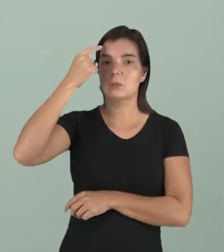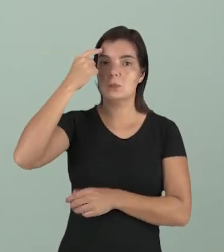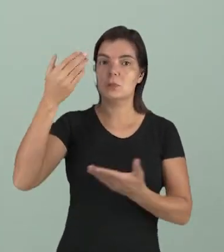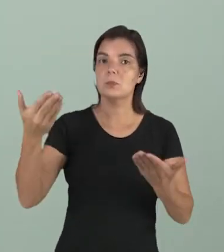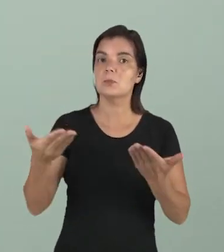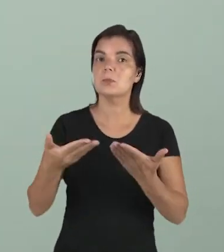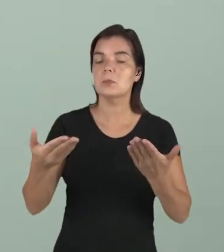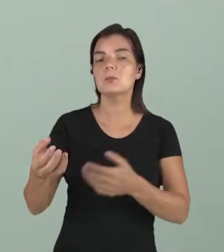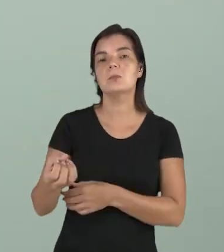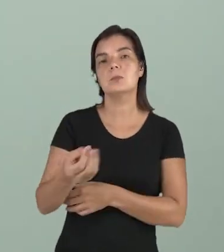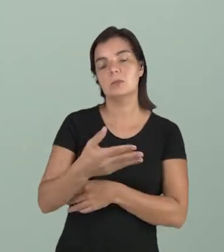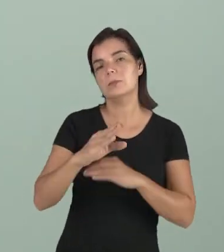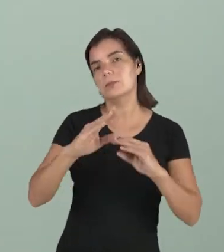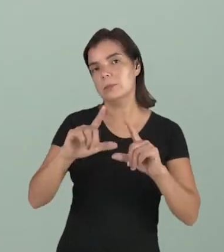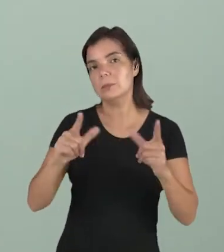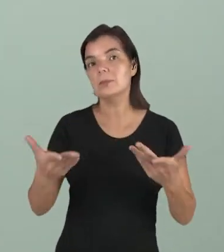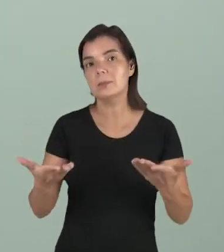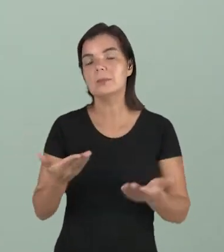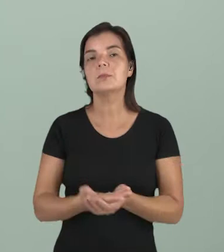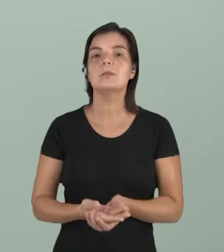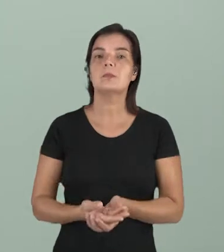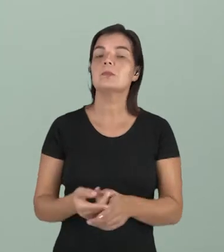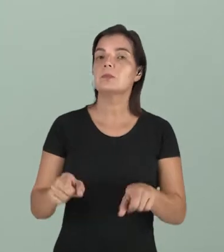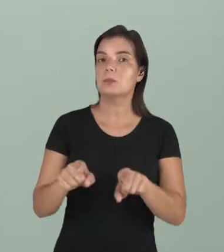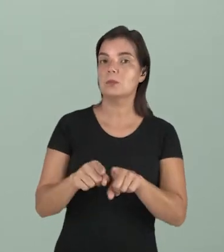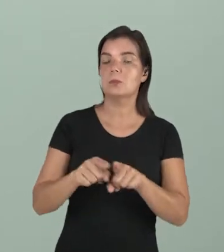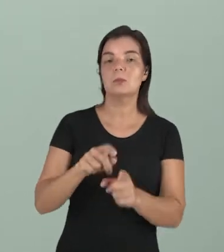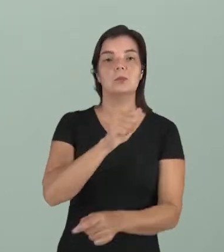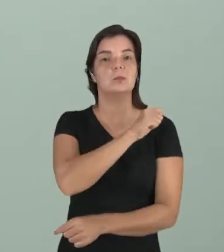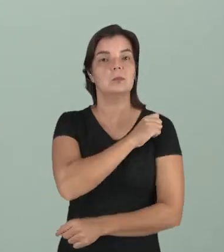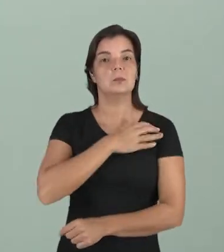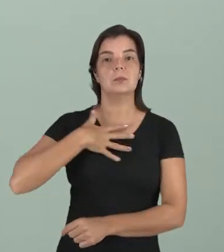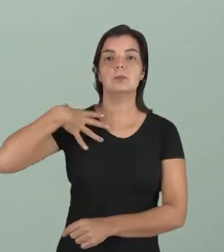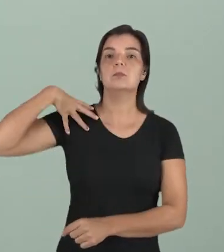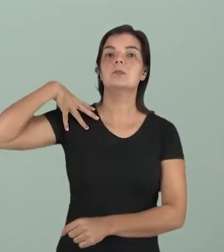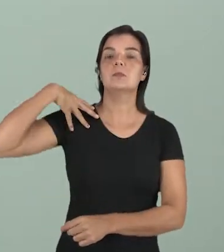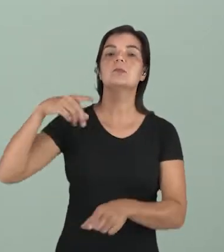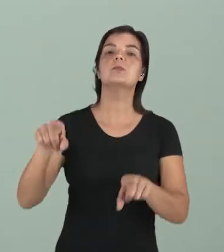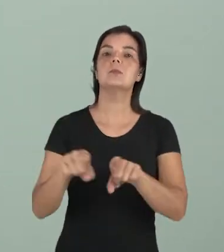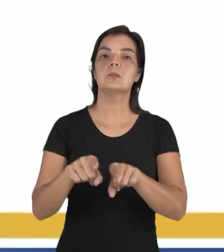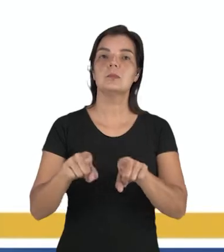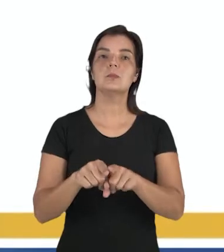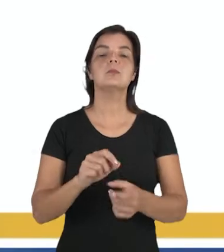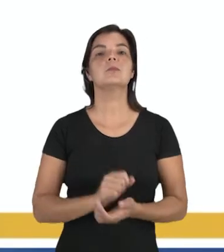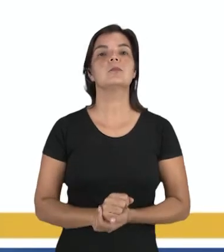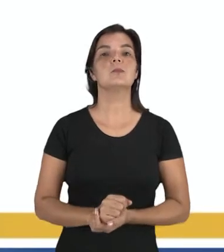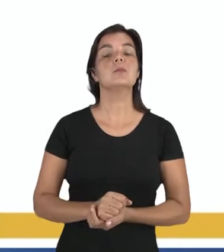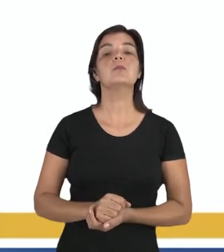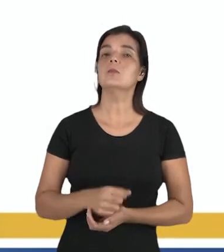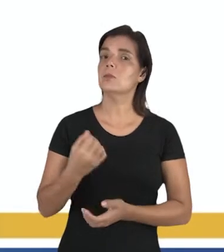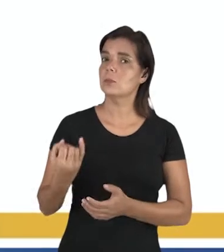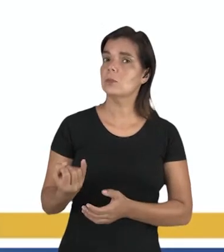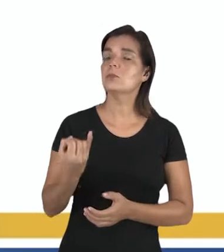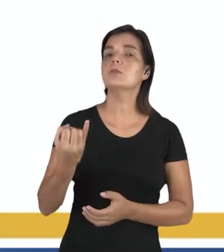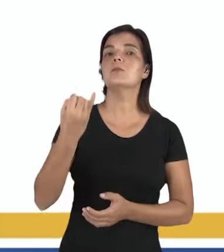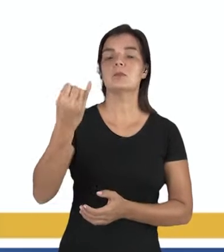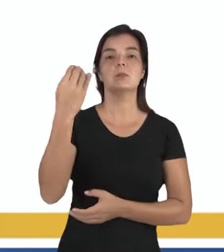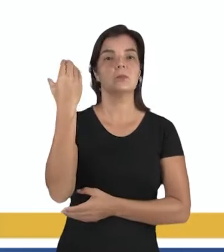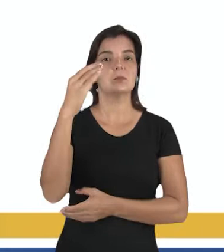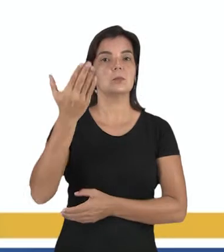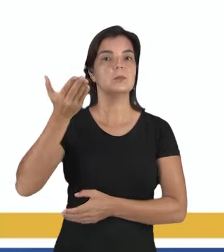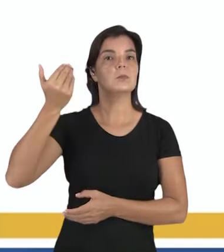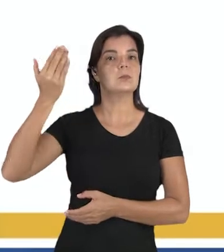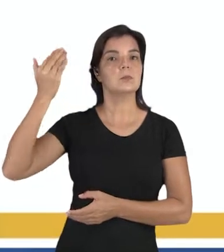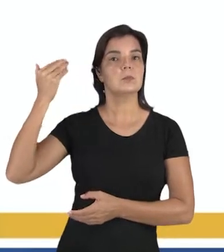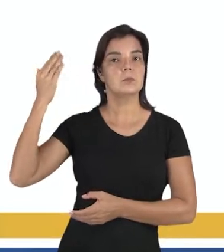pensamento moderno. E claro, o nosso mestre Aristóteles, ele é o grande fundamento da ciência